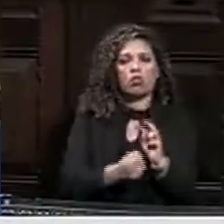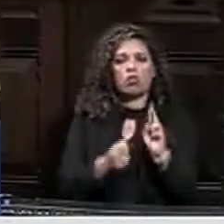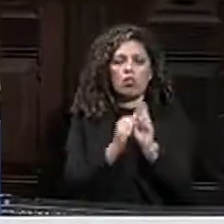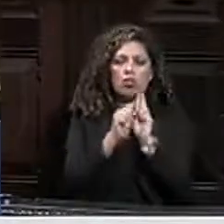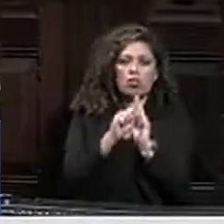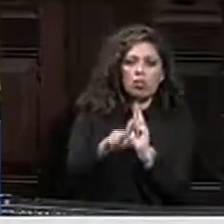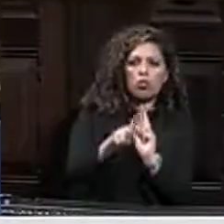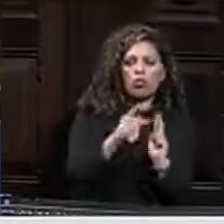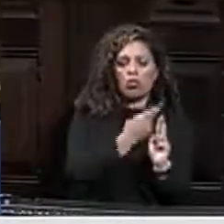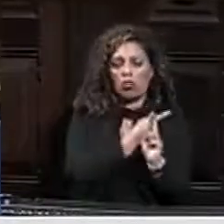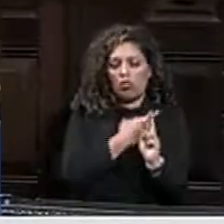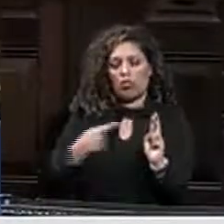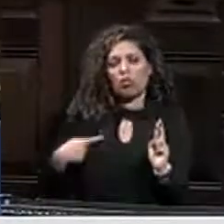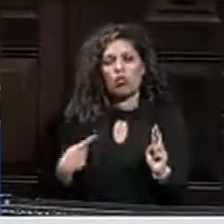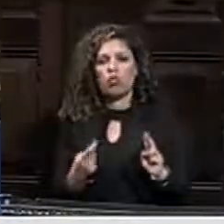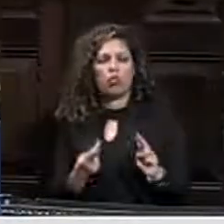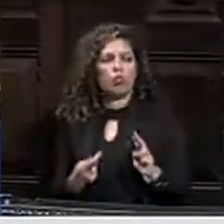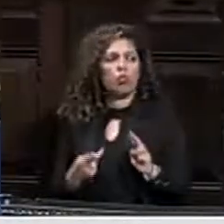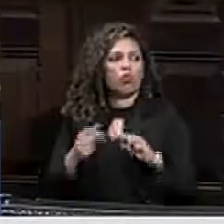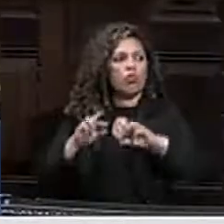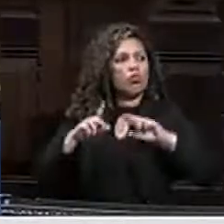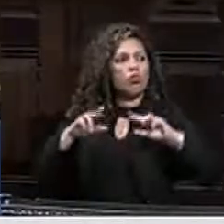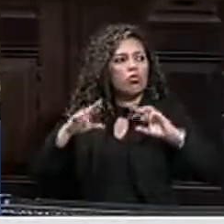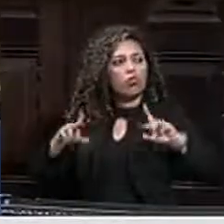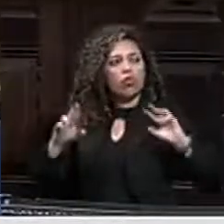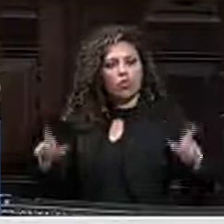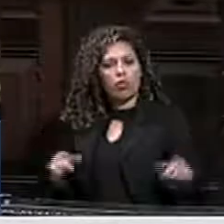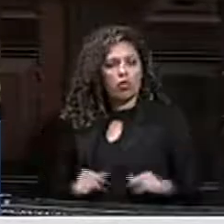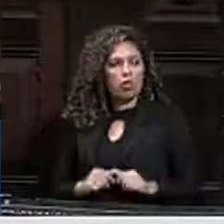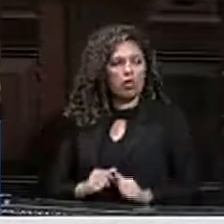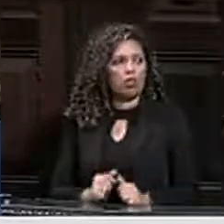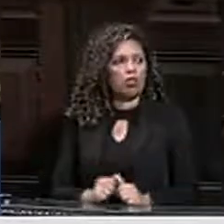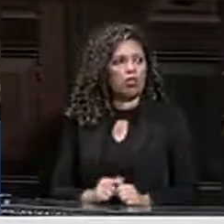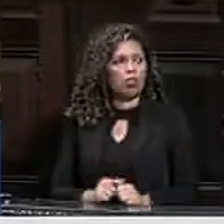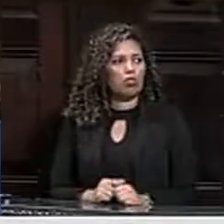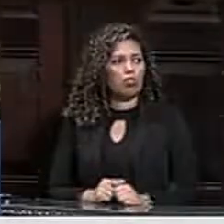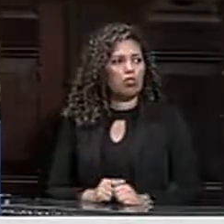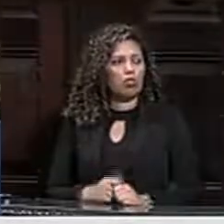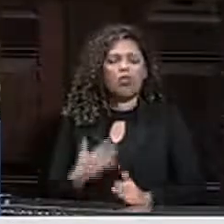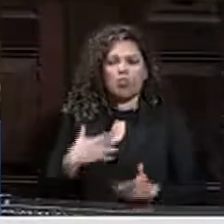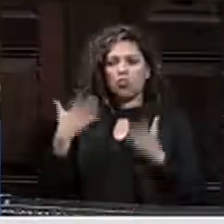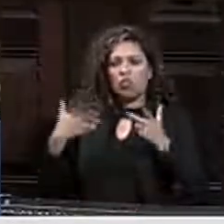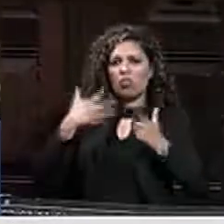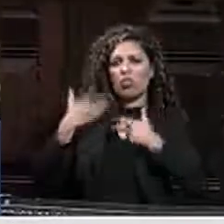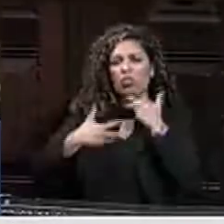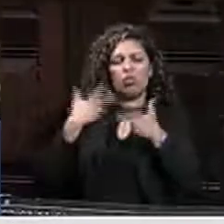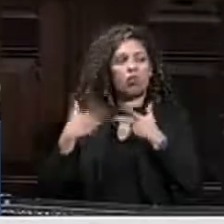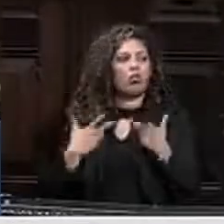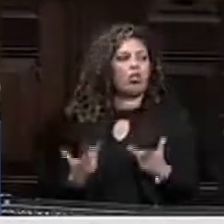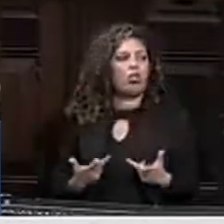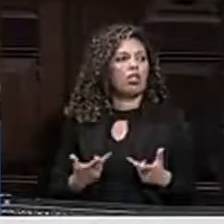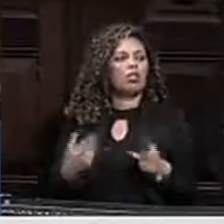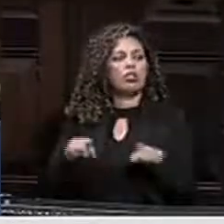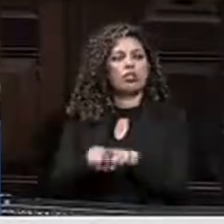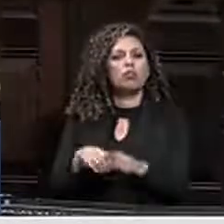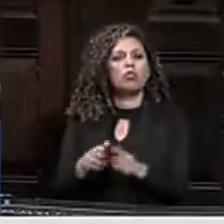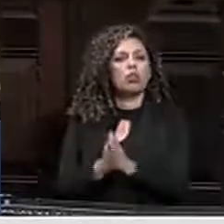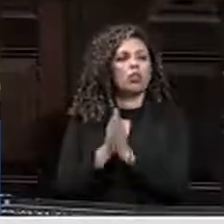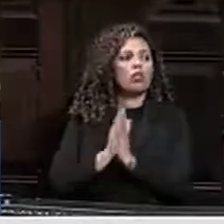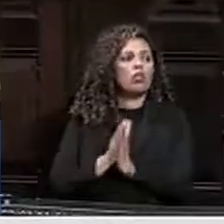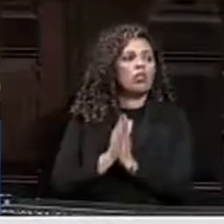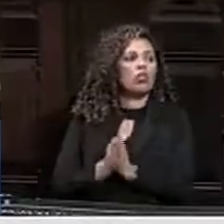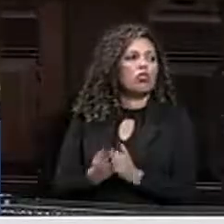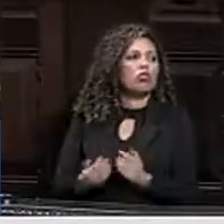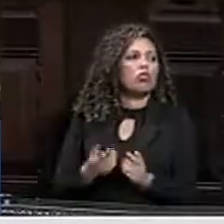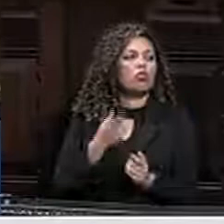público, exatamente daqueles que vivem do mundo do trabalho. Eram essas considerações que eu gostaria de fazer, e gostaria